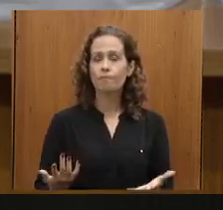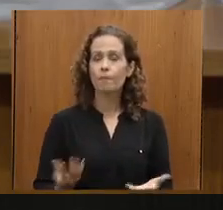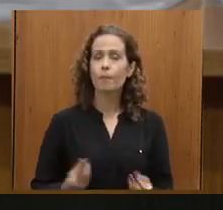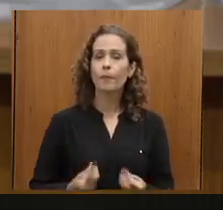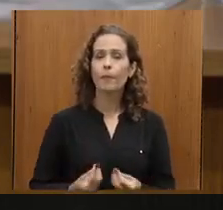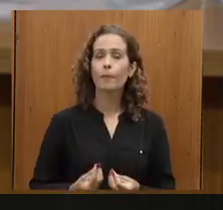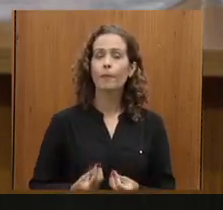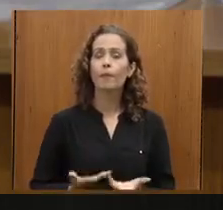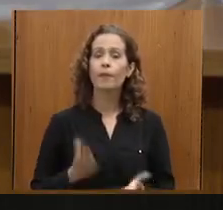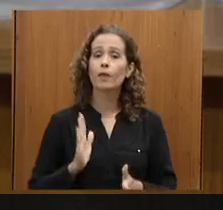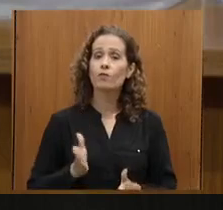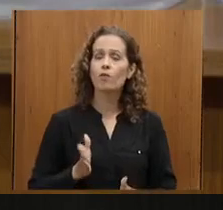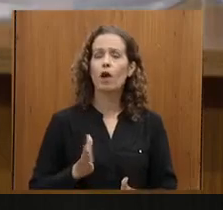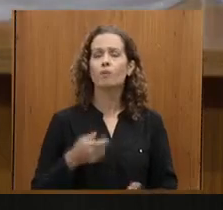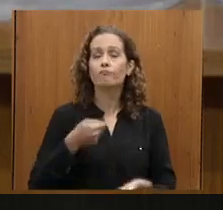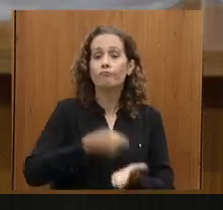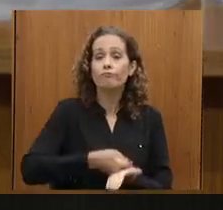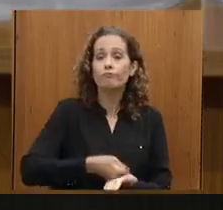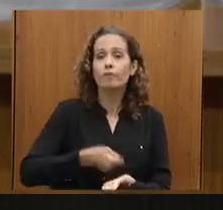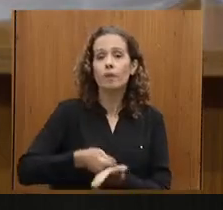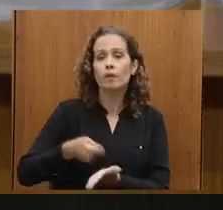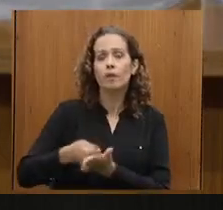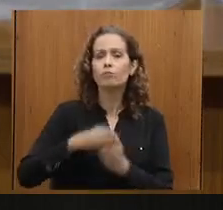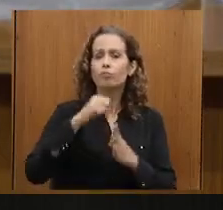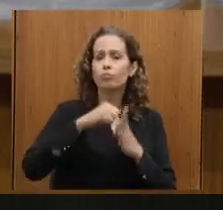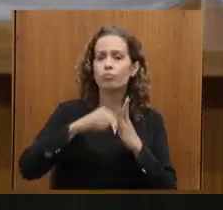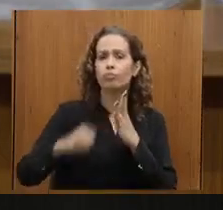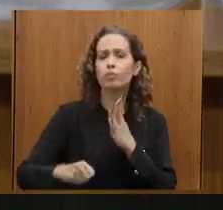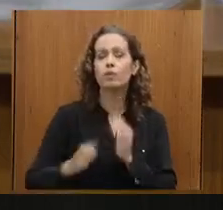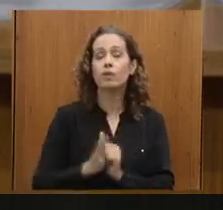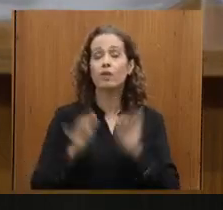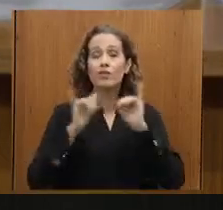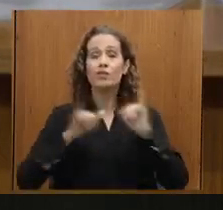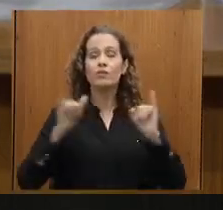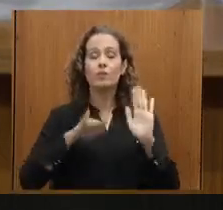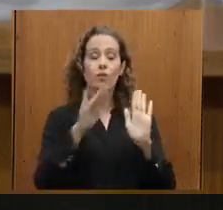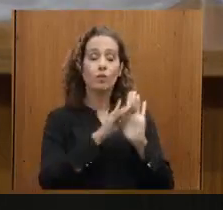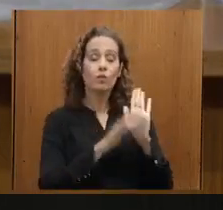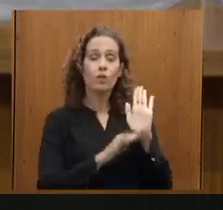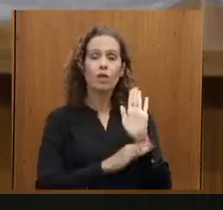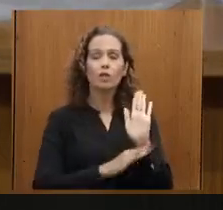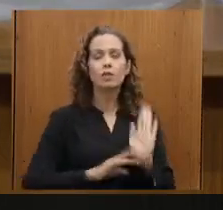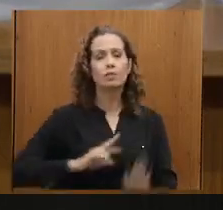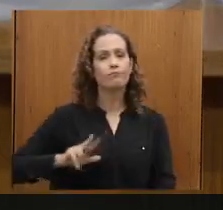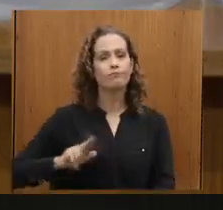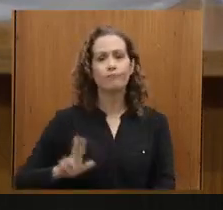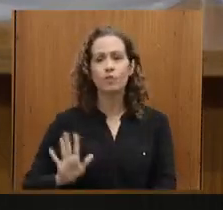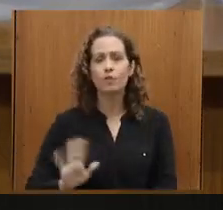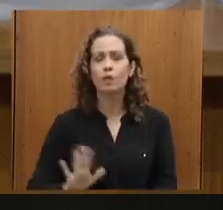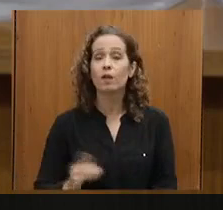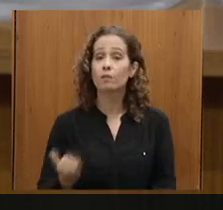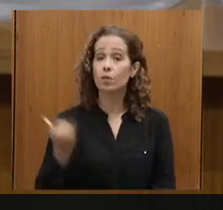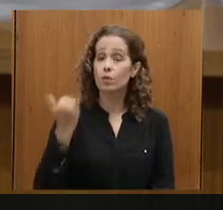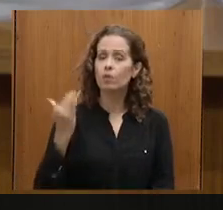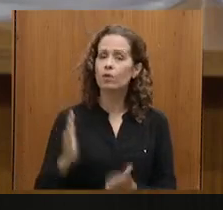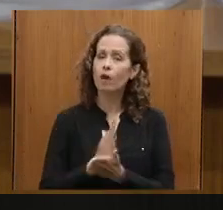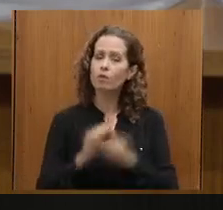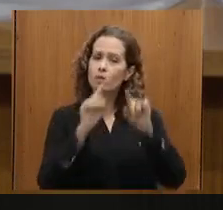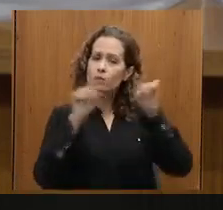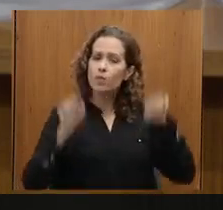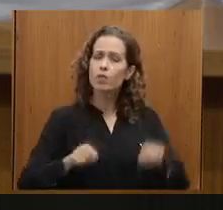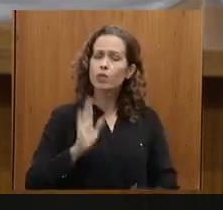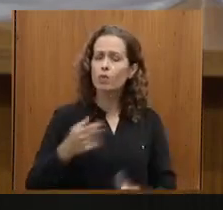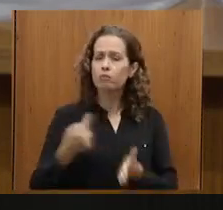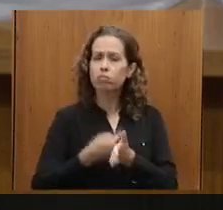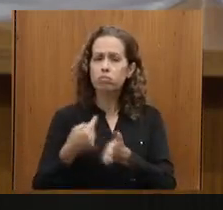tem feito esse pagamento a cada mês. A gente não divulga uma lista, deputada, acho que isso é importante. Alguns servidores já nos questionaram